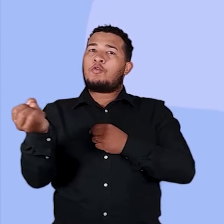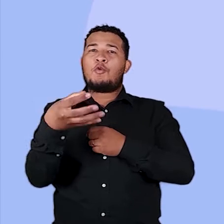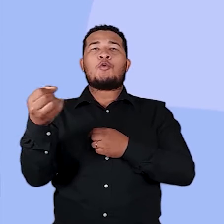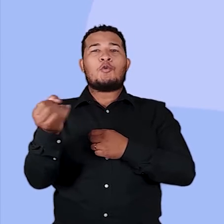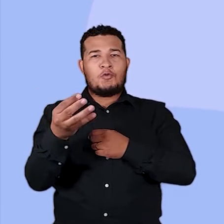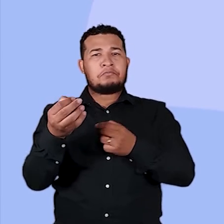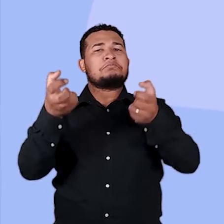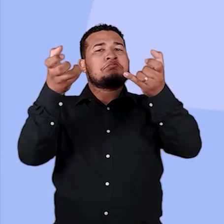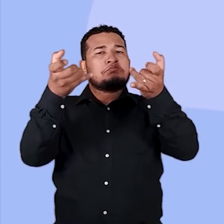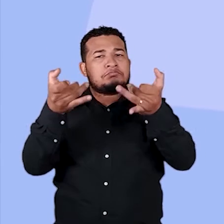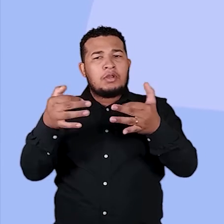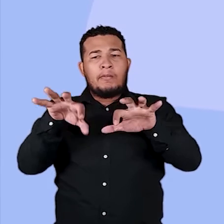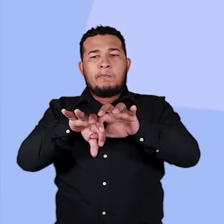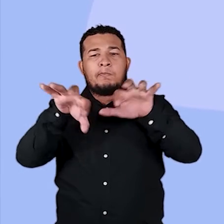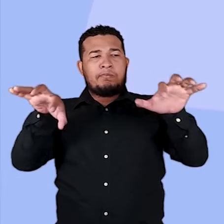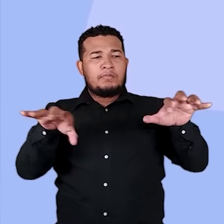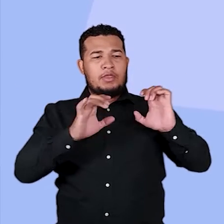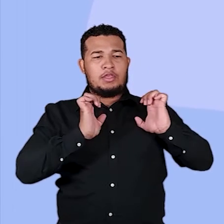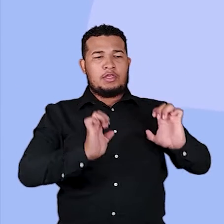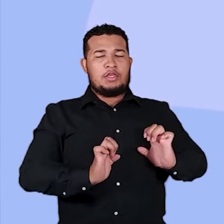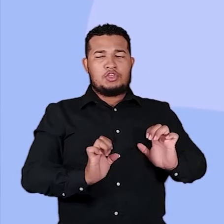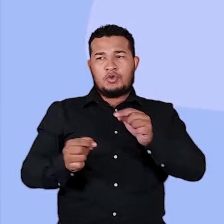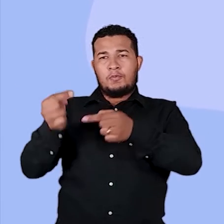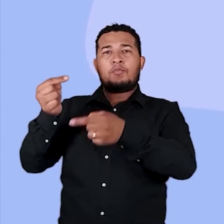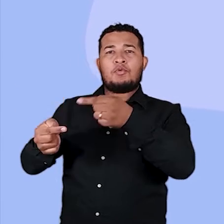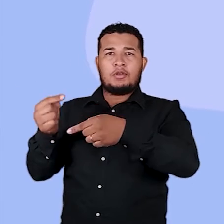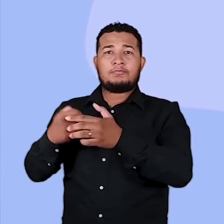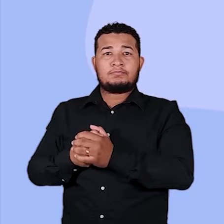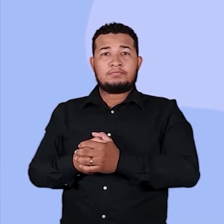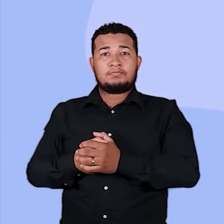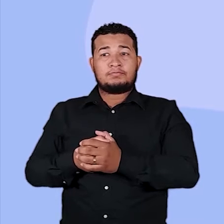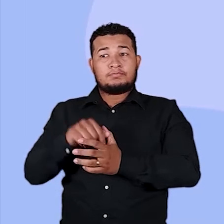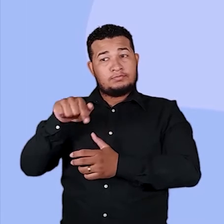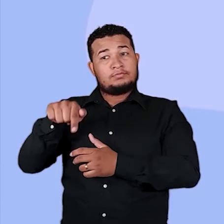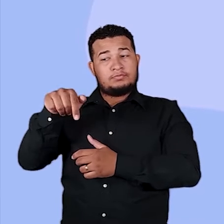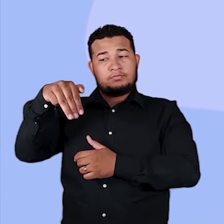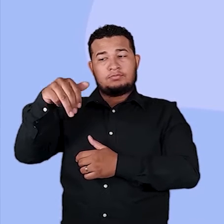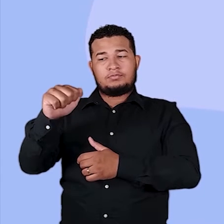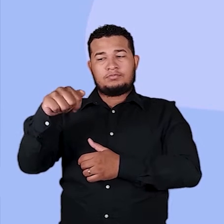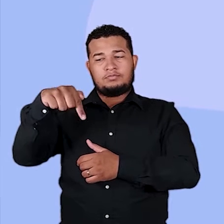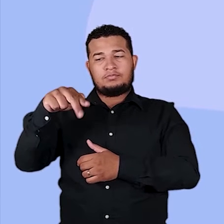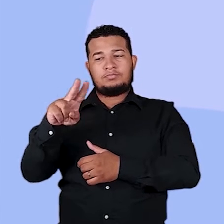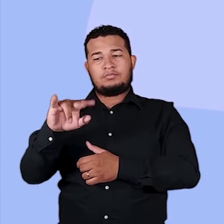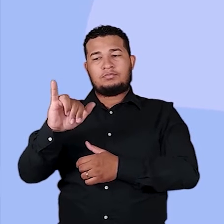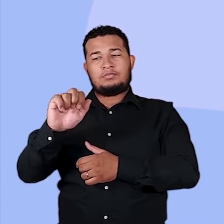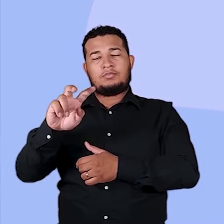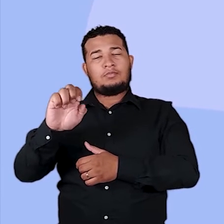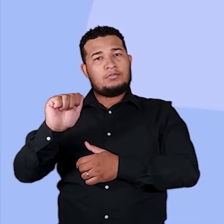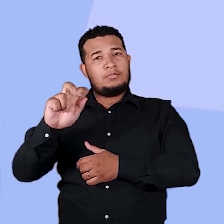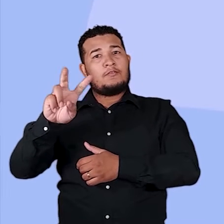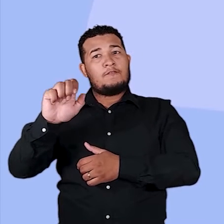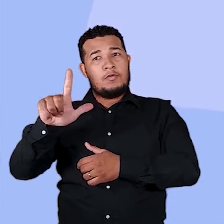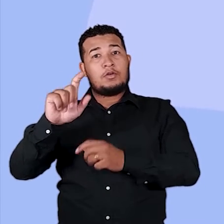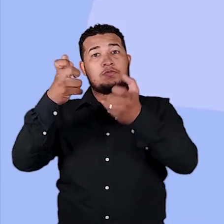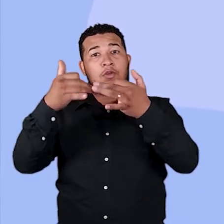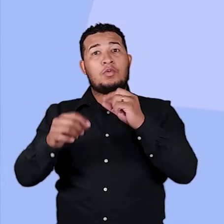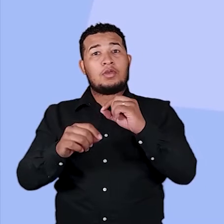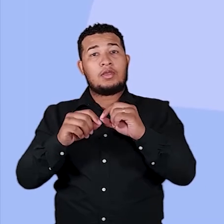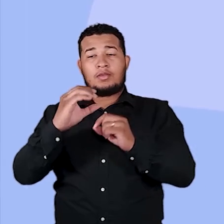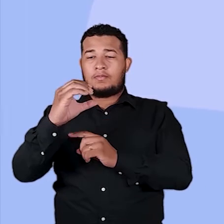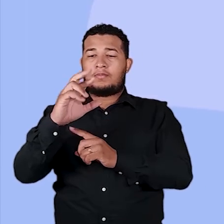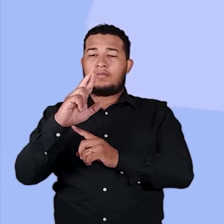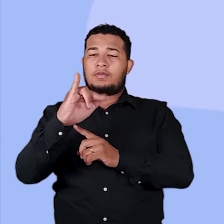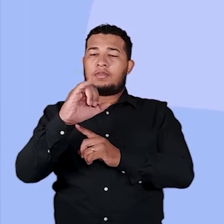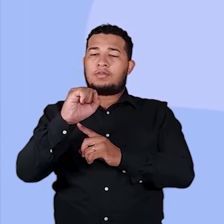o porquê da separação entre ética e política. Maquiavel vai afirmar o seguinte, o cristianismo não